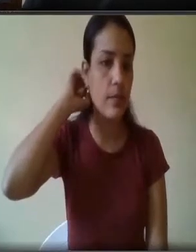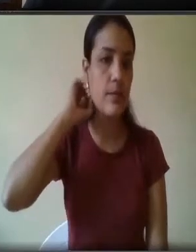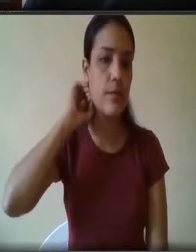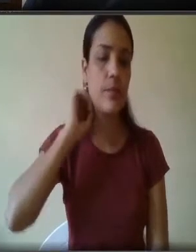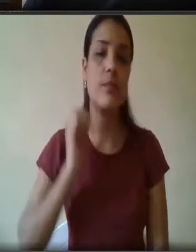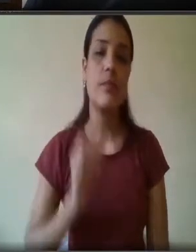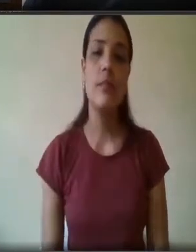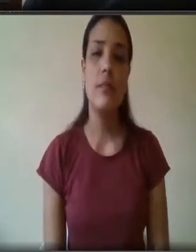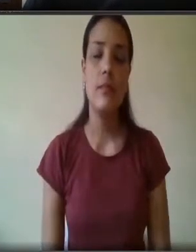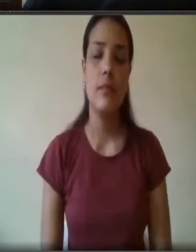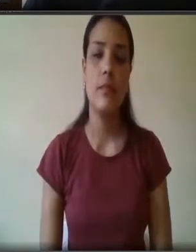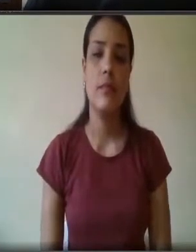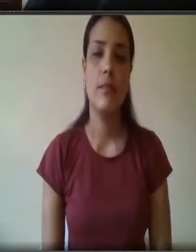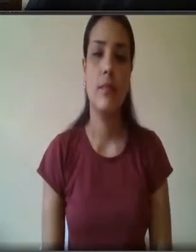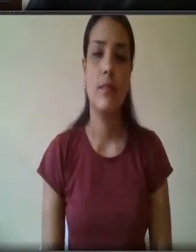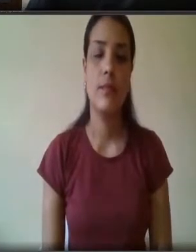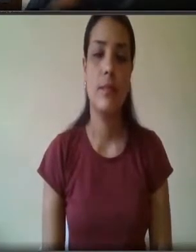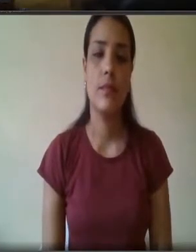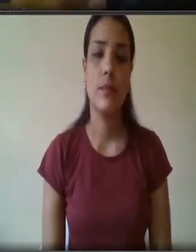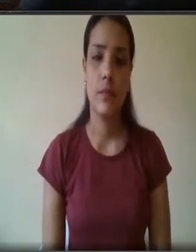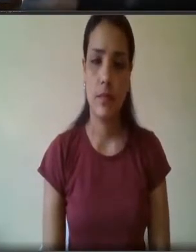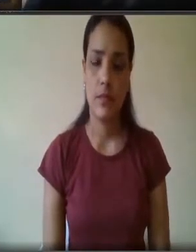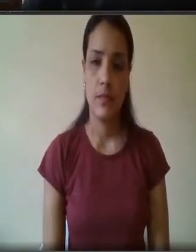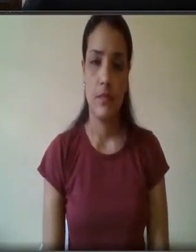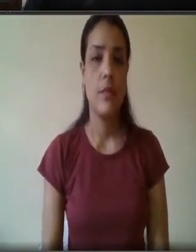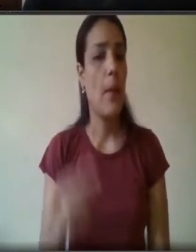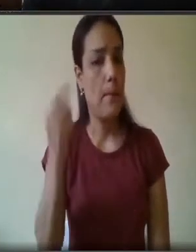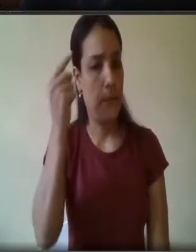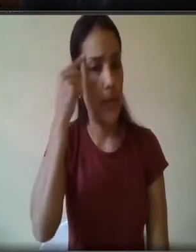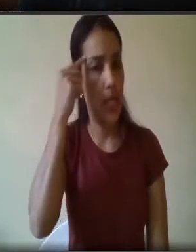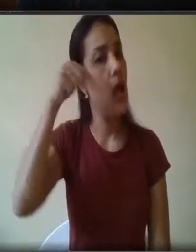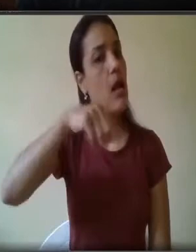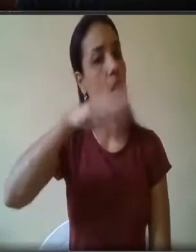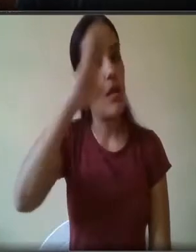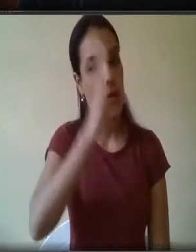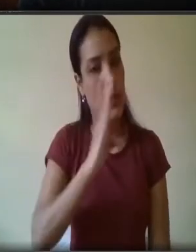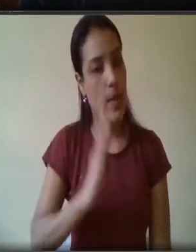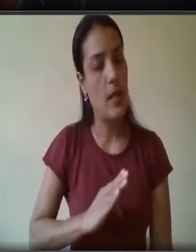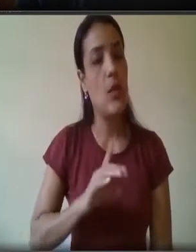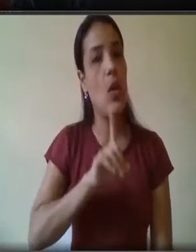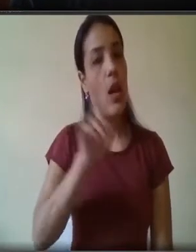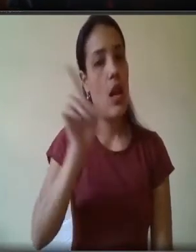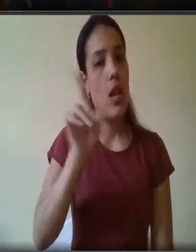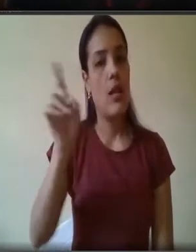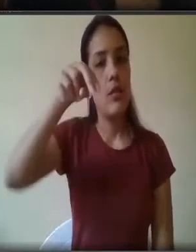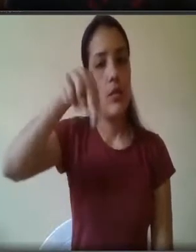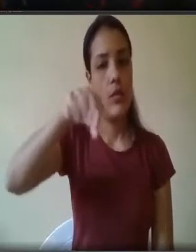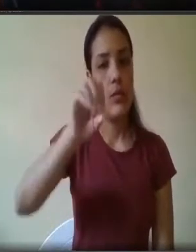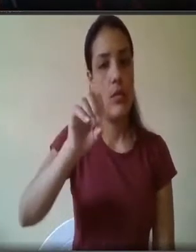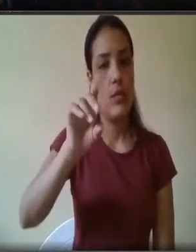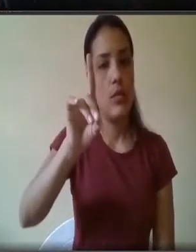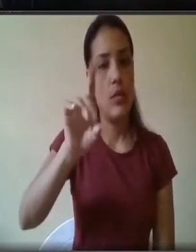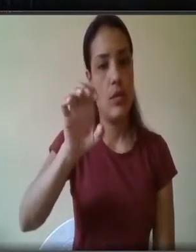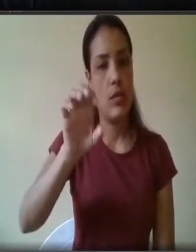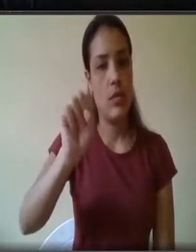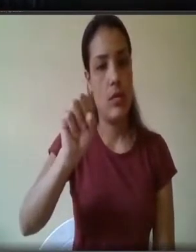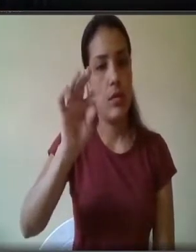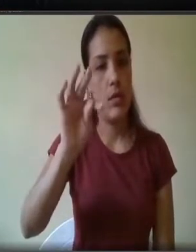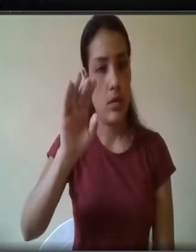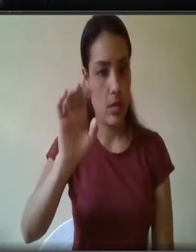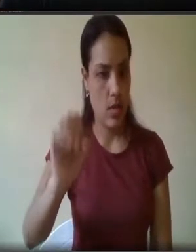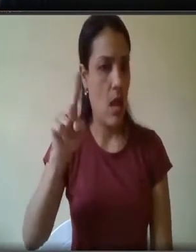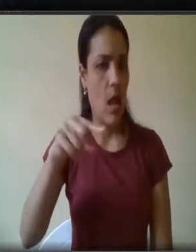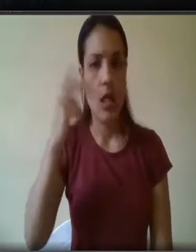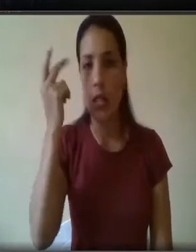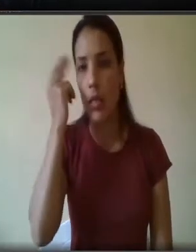se você for colocar aqui no Brasil, no Nordeste é mais comum acontecer. Aliás, você está andando no interior do Nordeste,